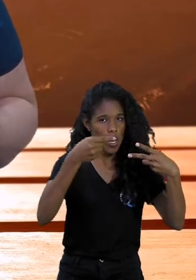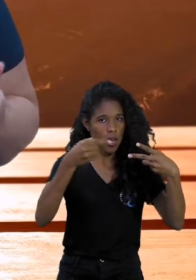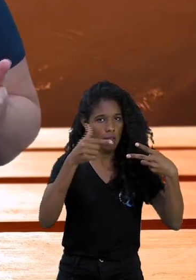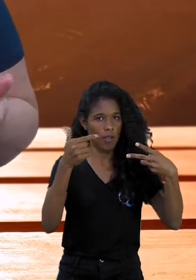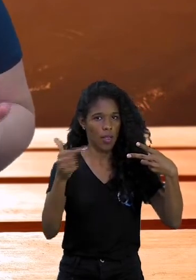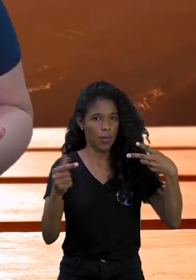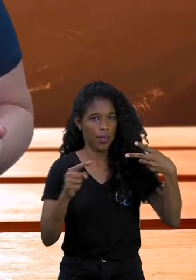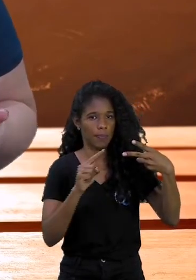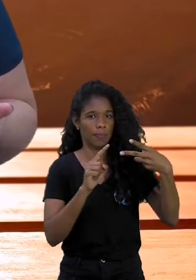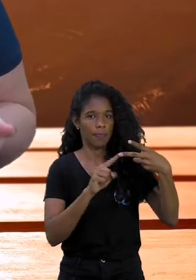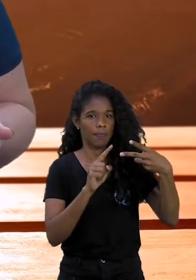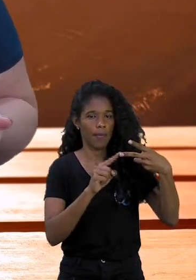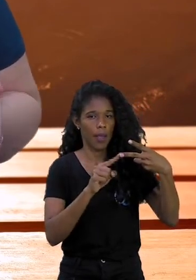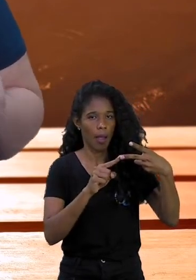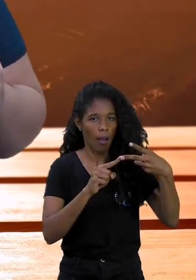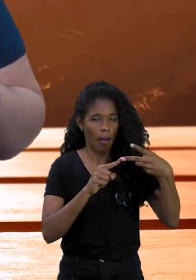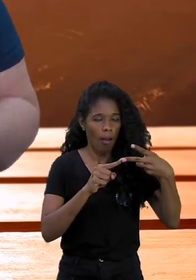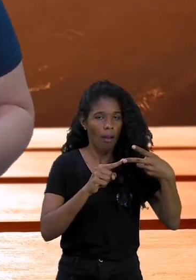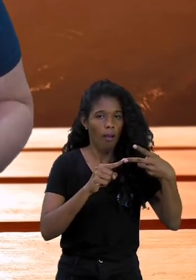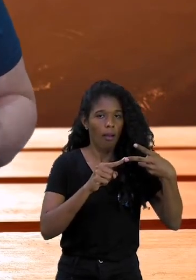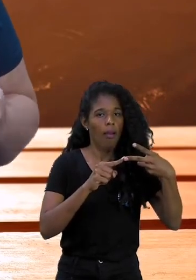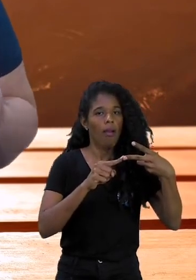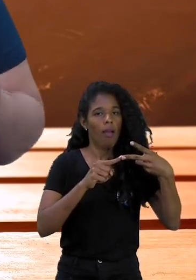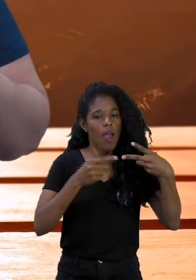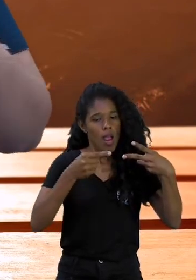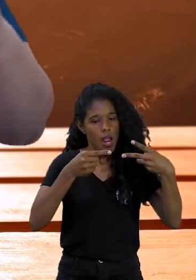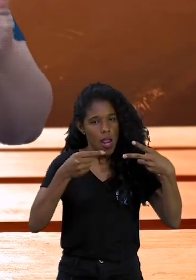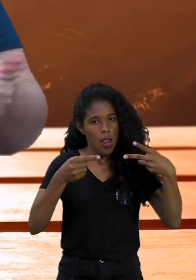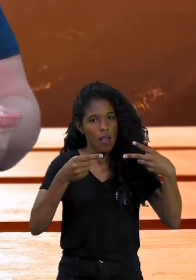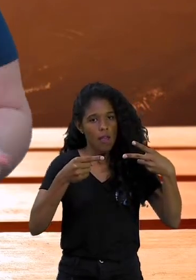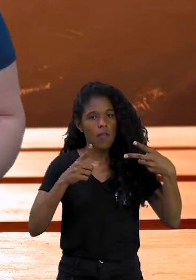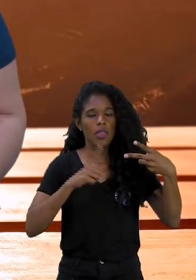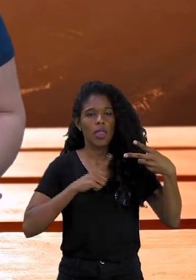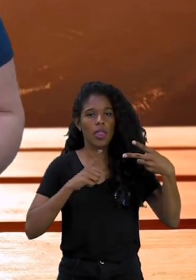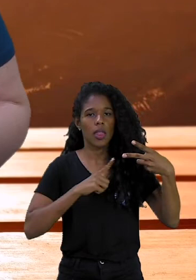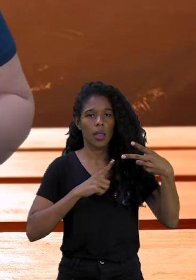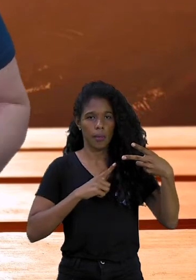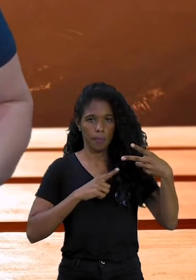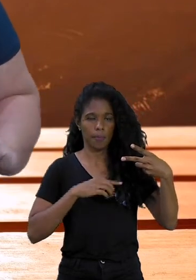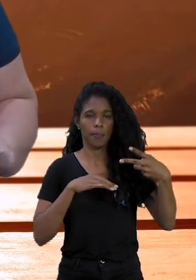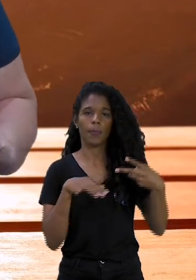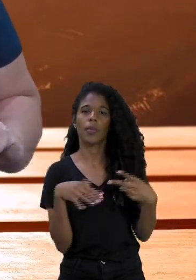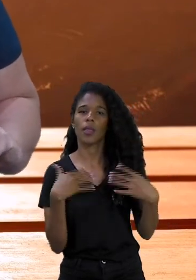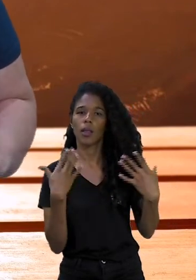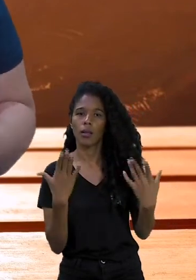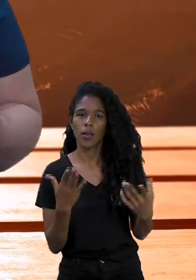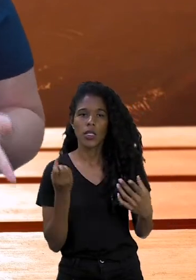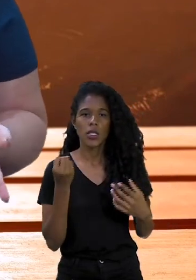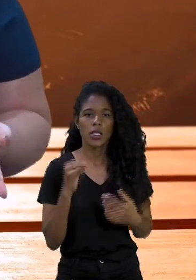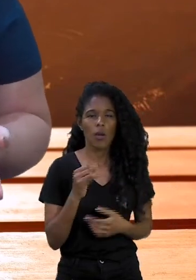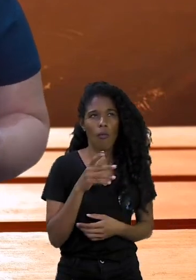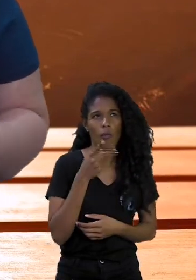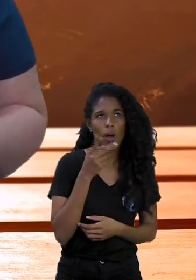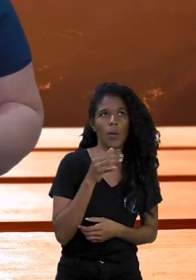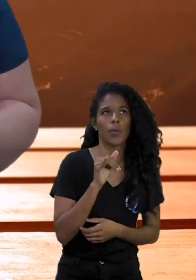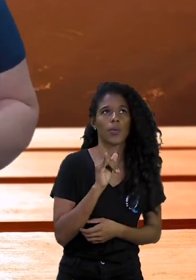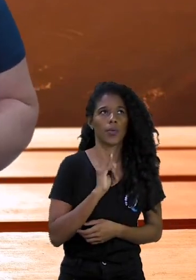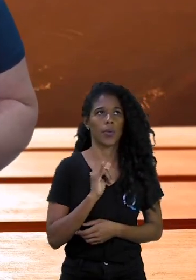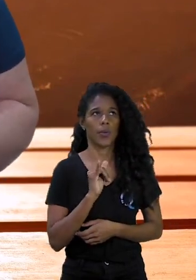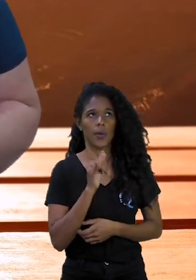falamos a respeito dele. Ou seja, quando eu falo sobre o bom dia, ele tem que ter hífen. Como assim?